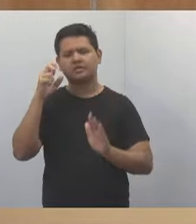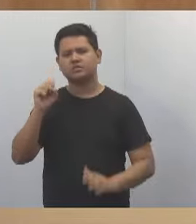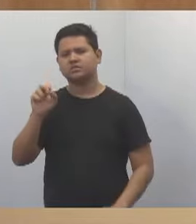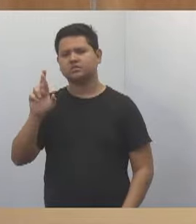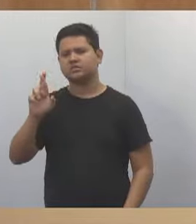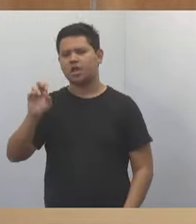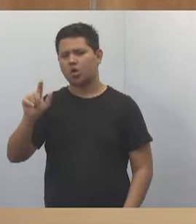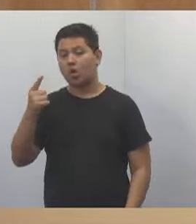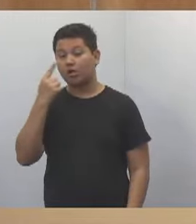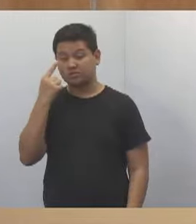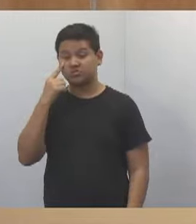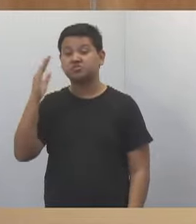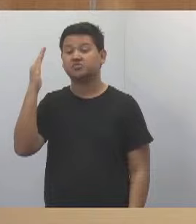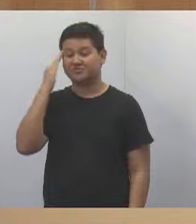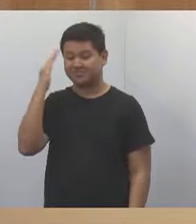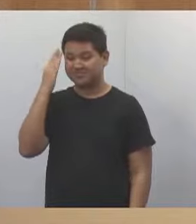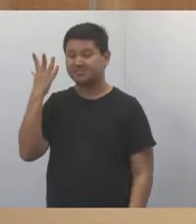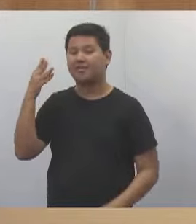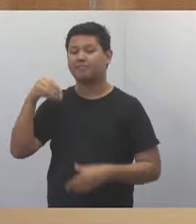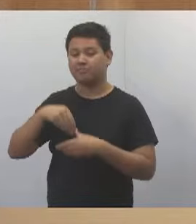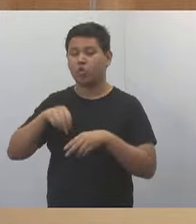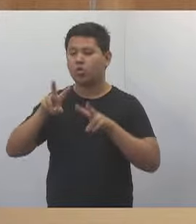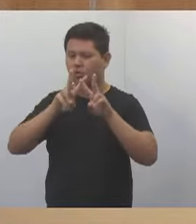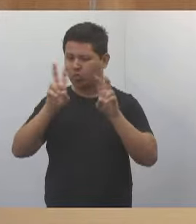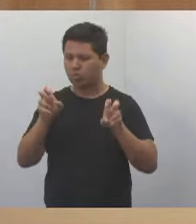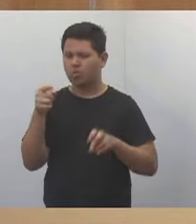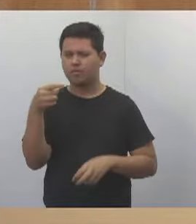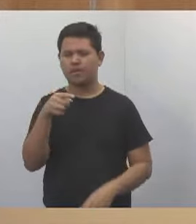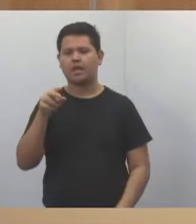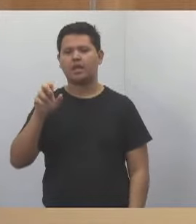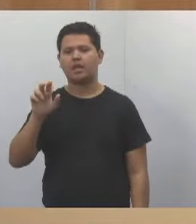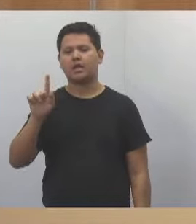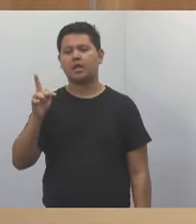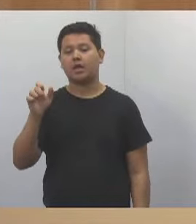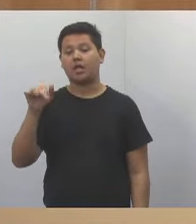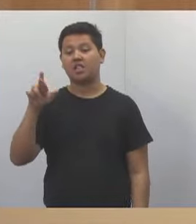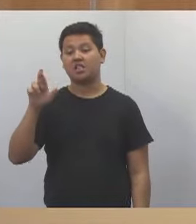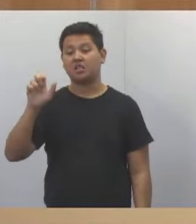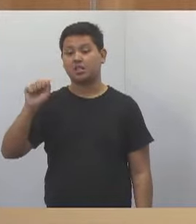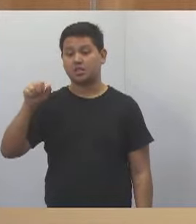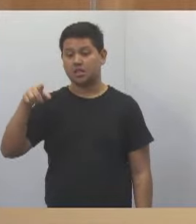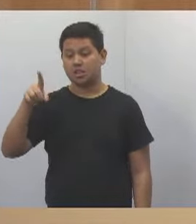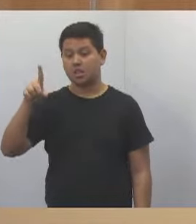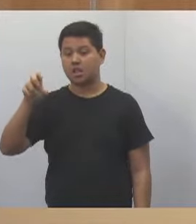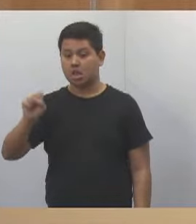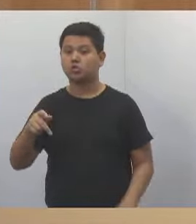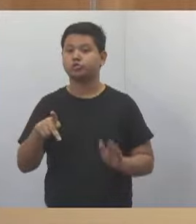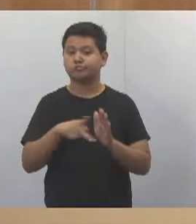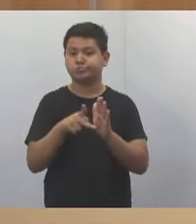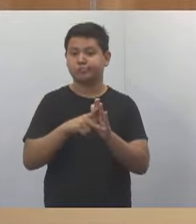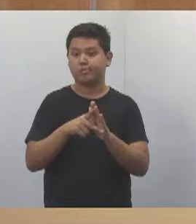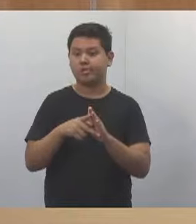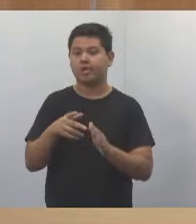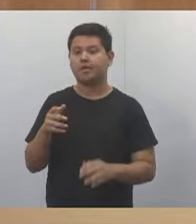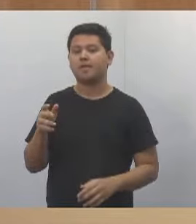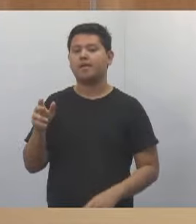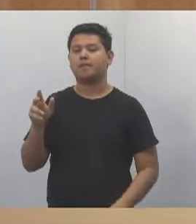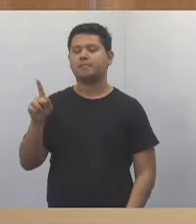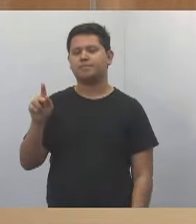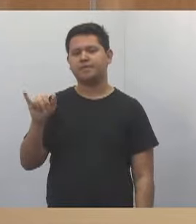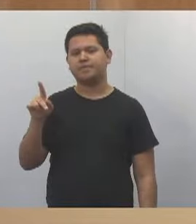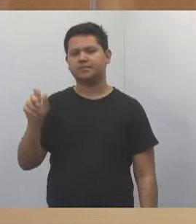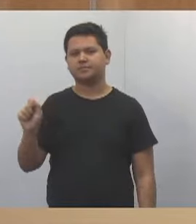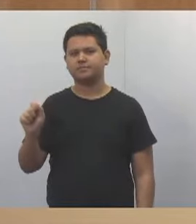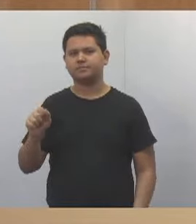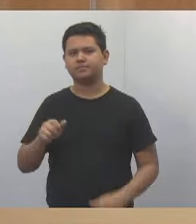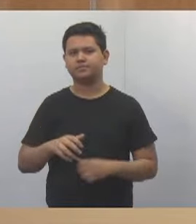Que a gente sabe do pipômino, que o Hernandes Barreto fez também lá, o projeto do pipômino, que é para empinar pipa no lugar adequado. E